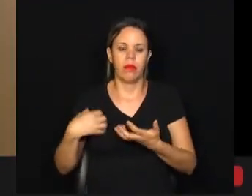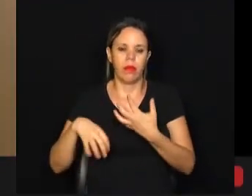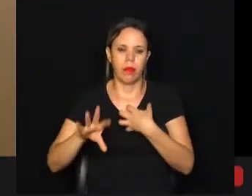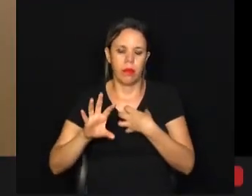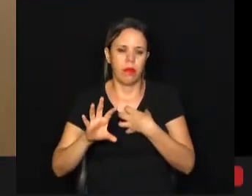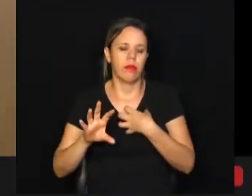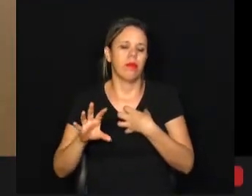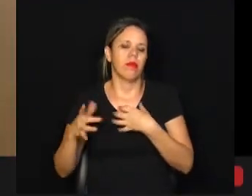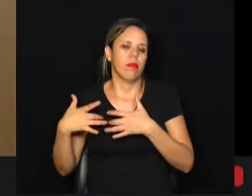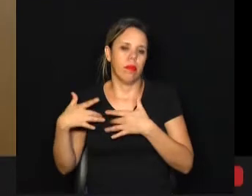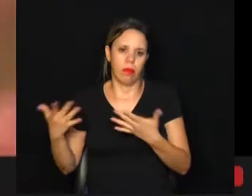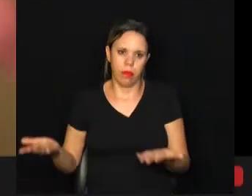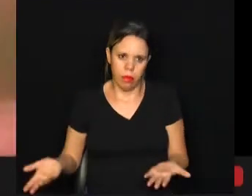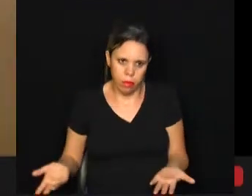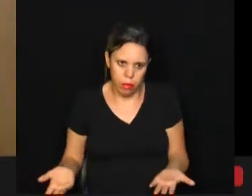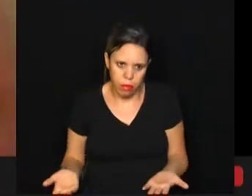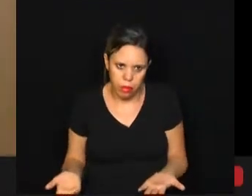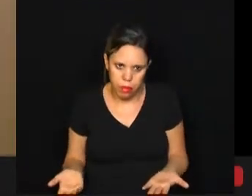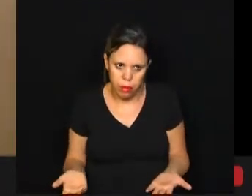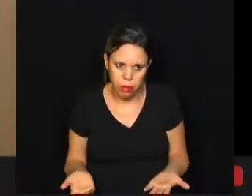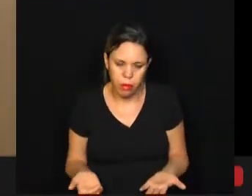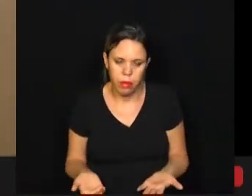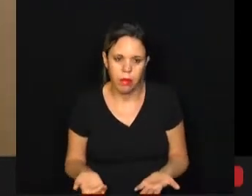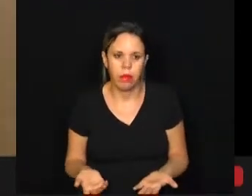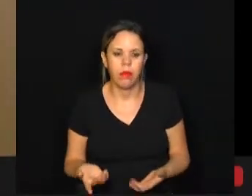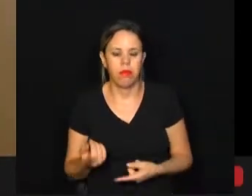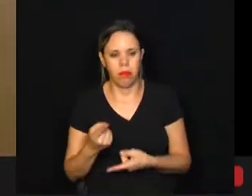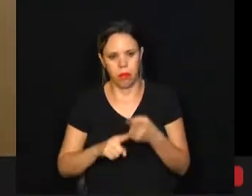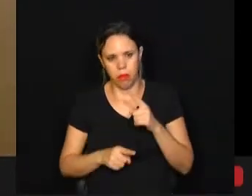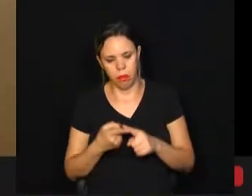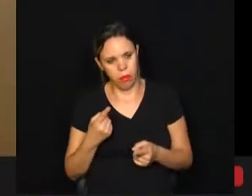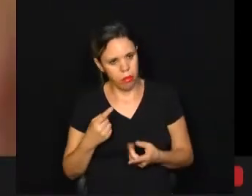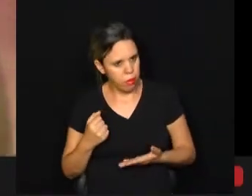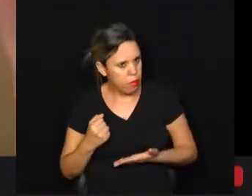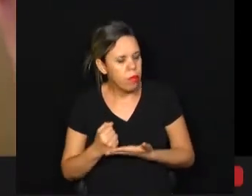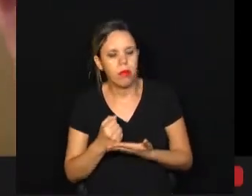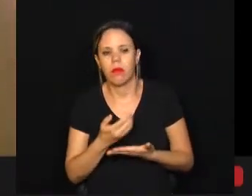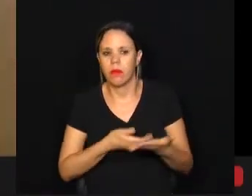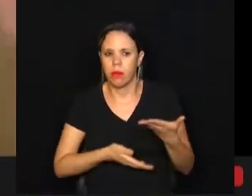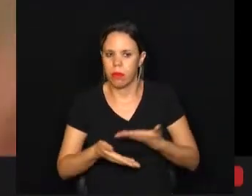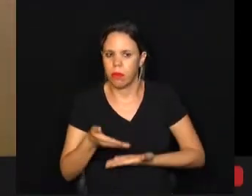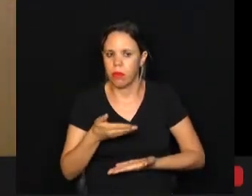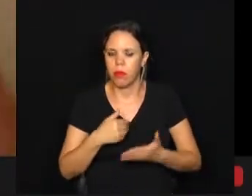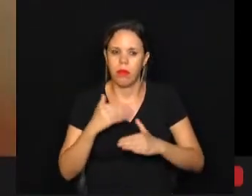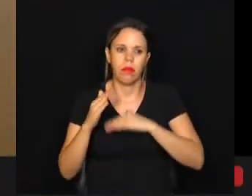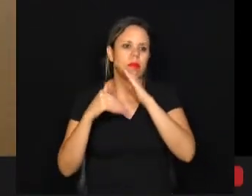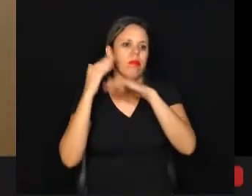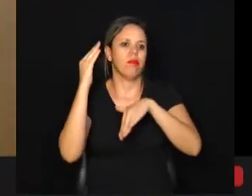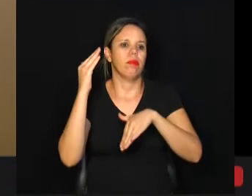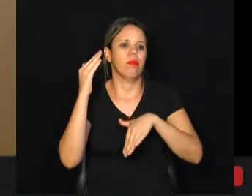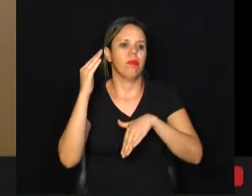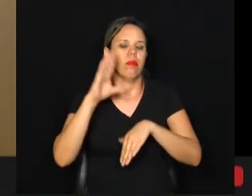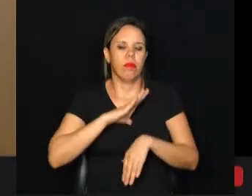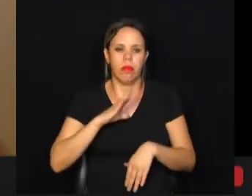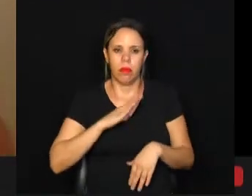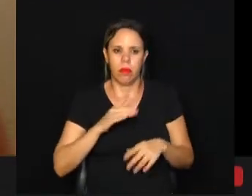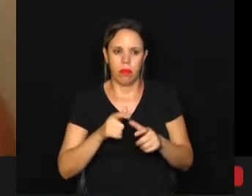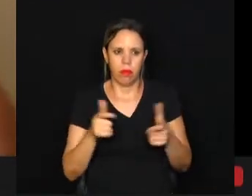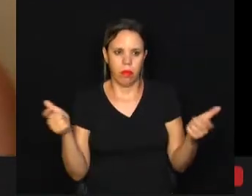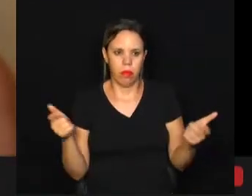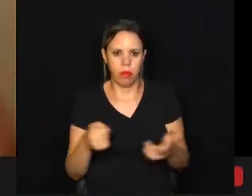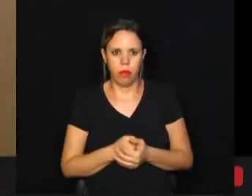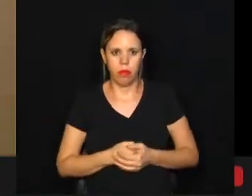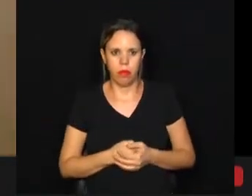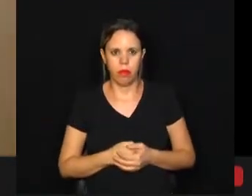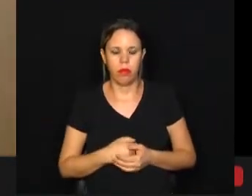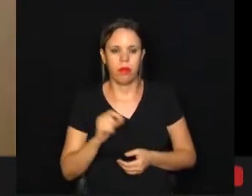uma relação de pactuação, para que o desenvolvimento da cidade seja maior. Porque